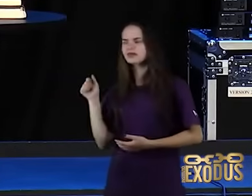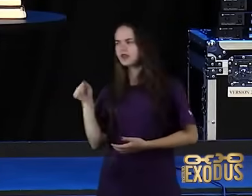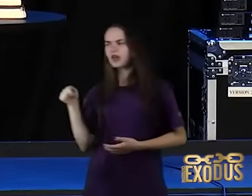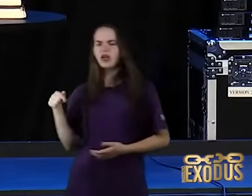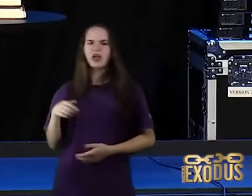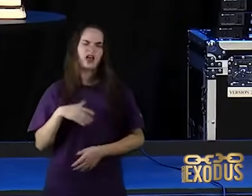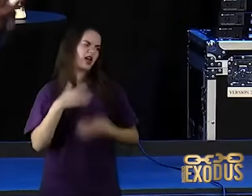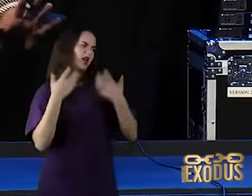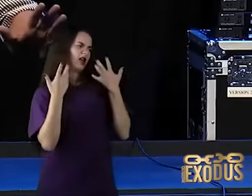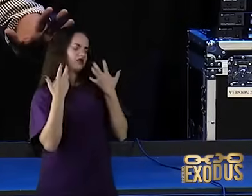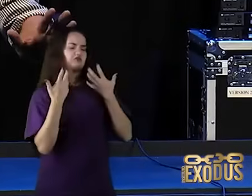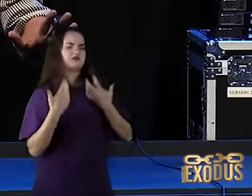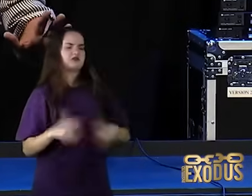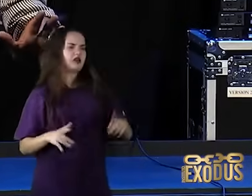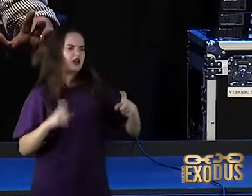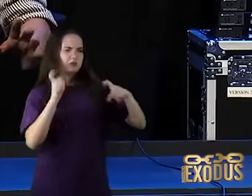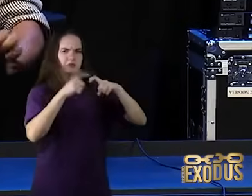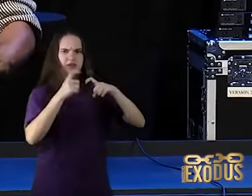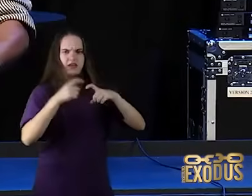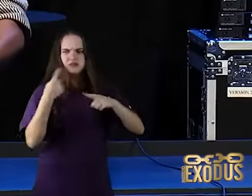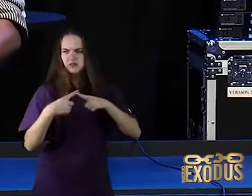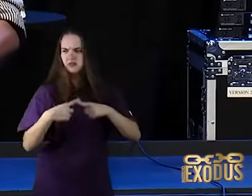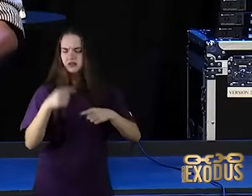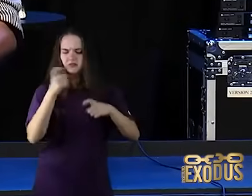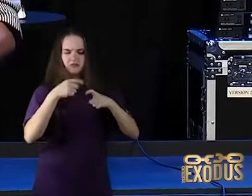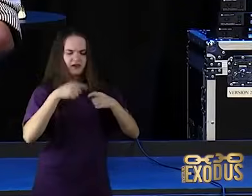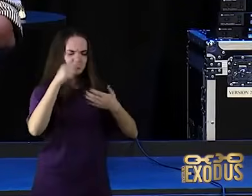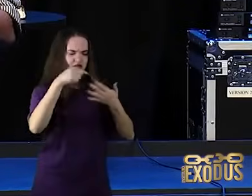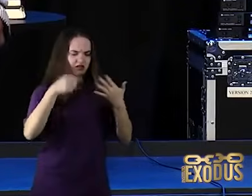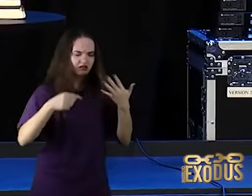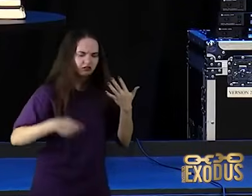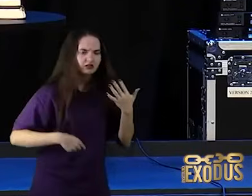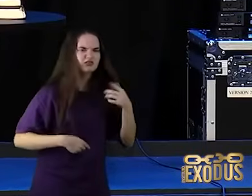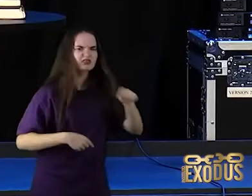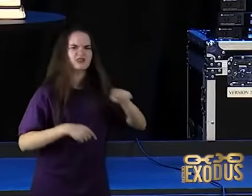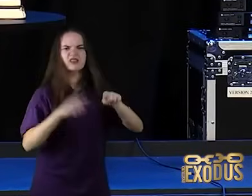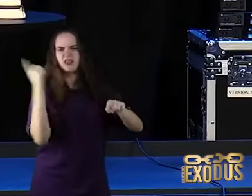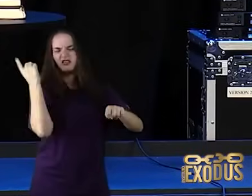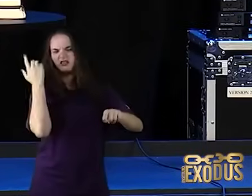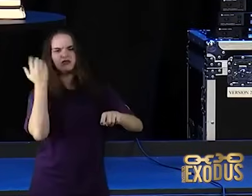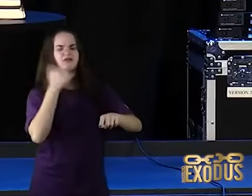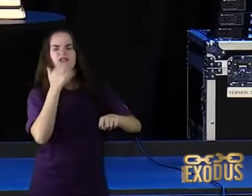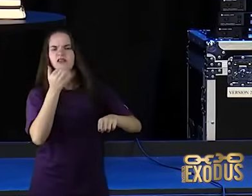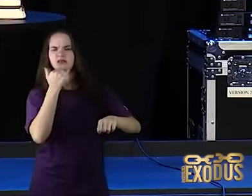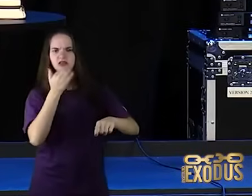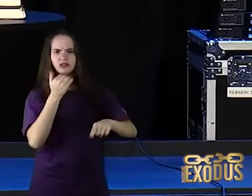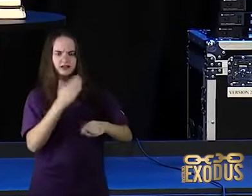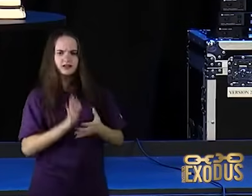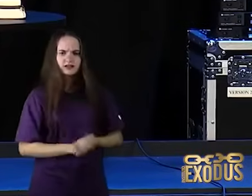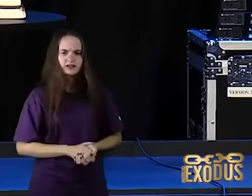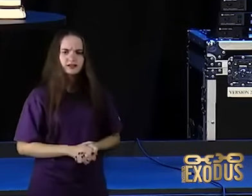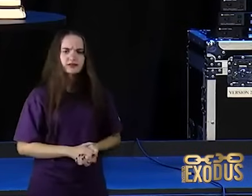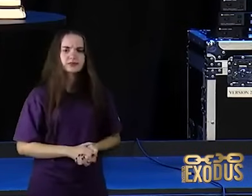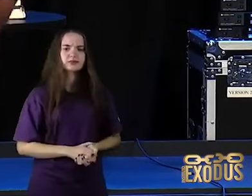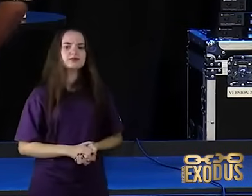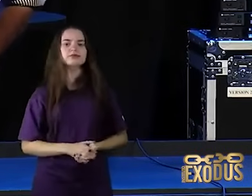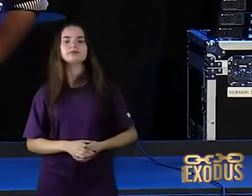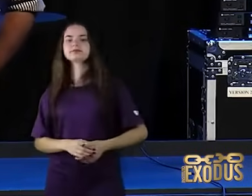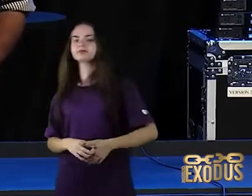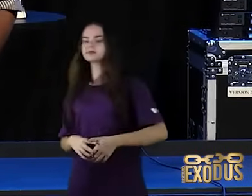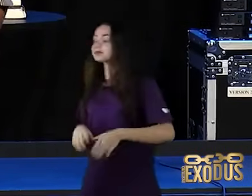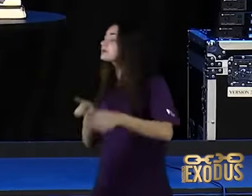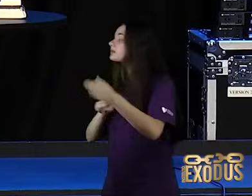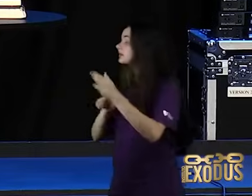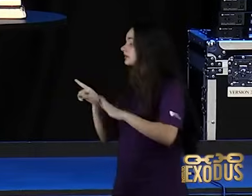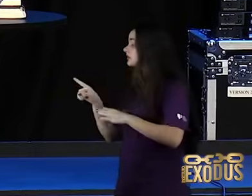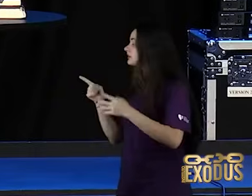é isso médico ele já chegou com quê desvalorizando o profissional o médico perguntou e aí você quer que